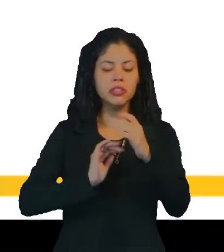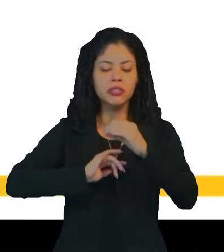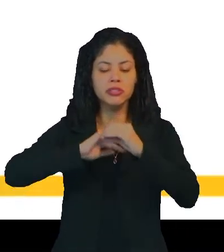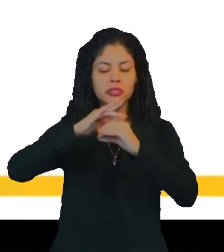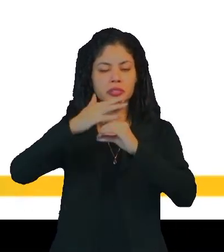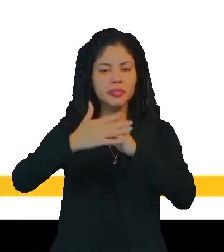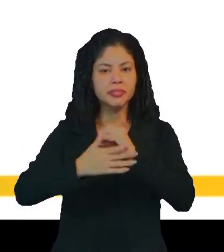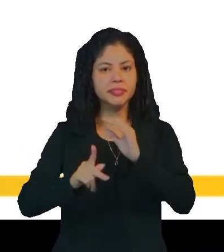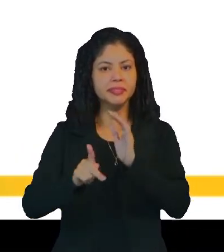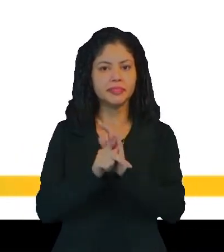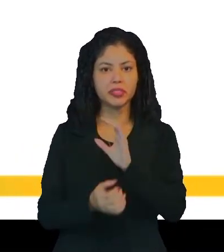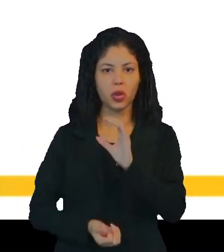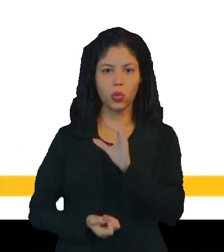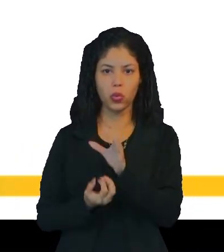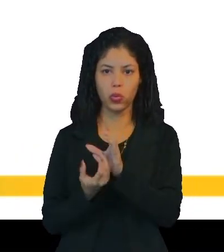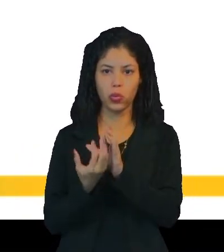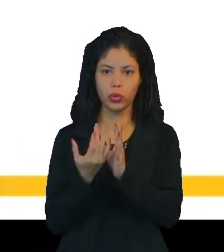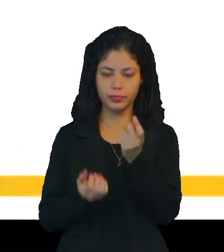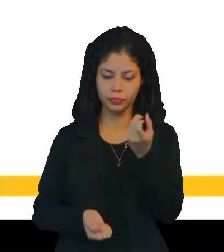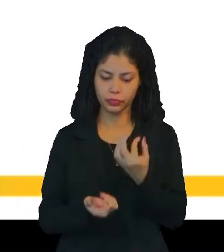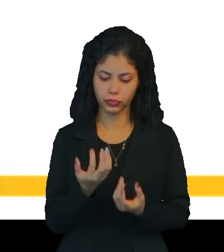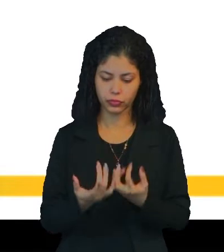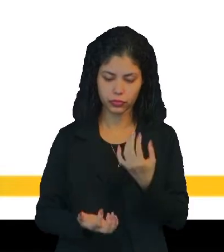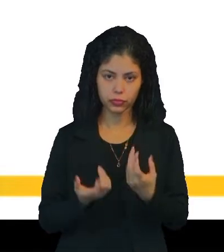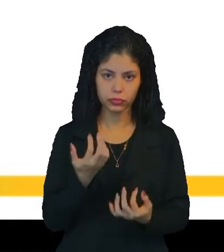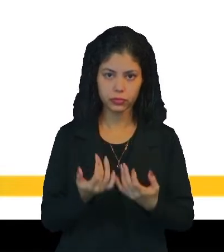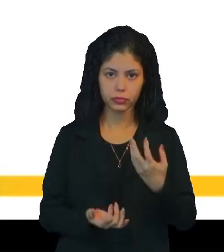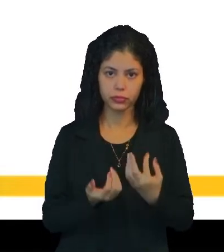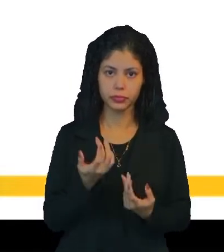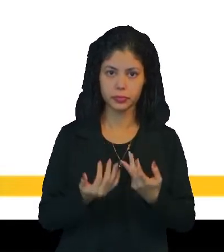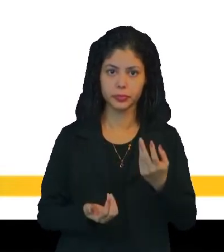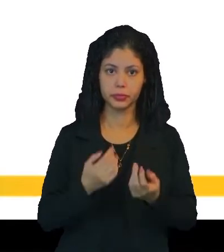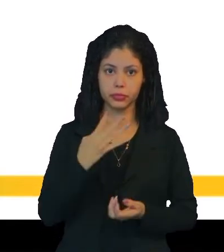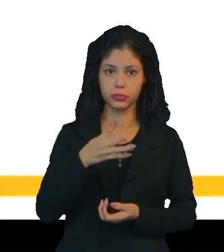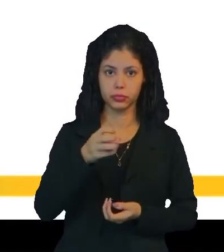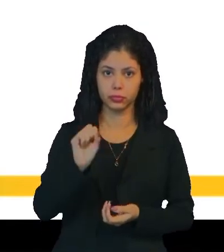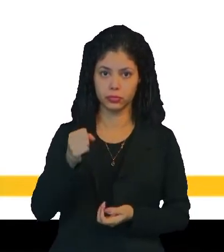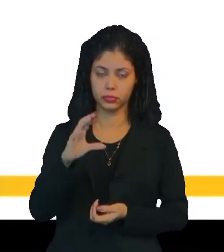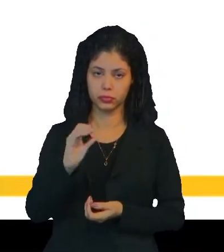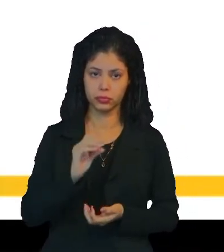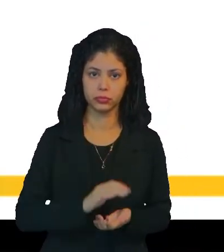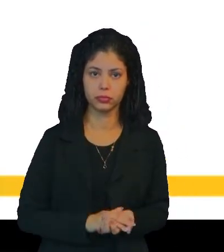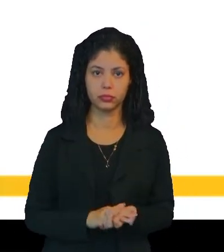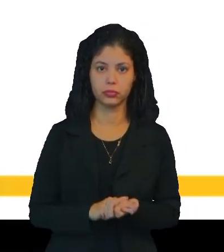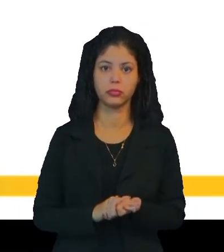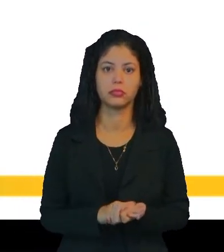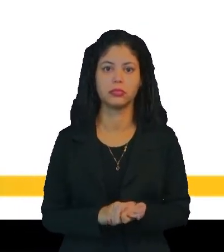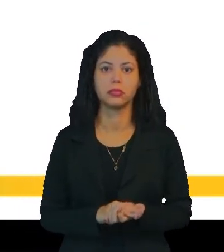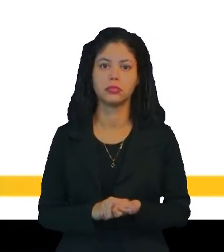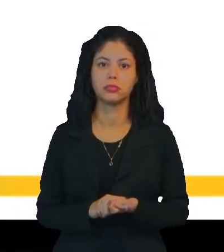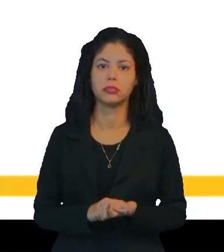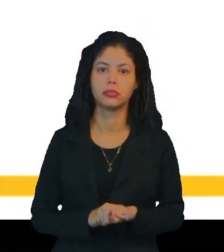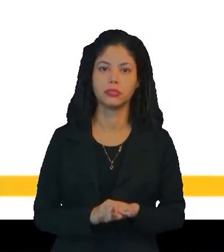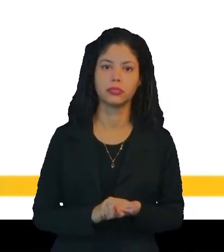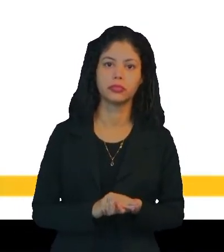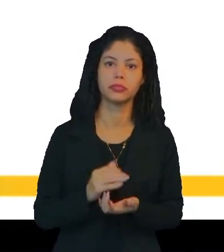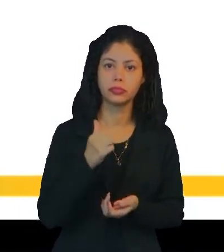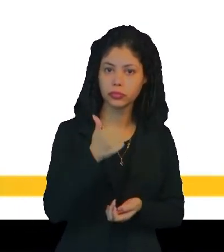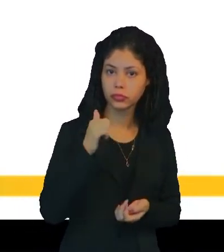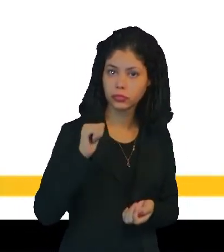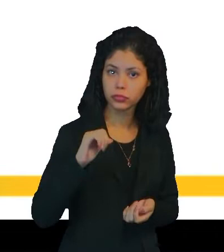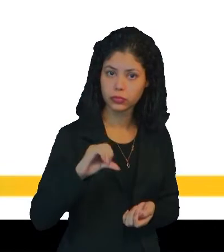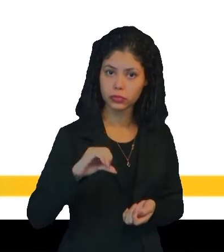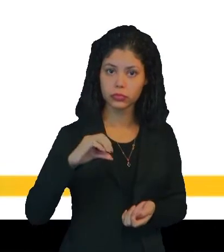do planeta, aquecendo a temperatura maior de 480 graus Celsius. 10 sondas soviéticas pousaram em Vênus